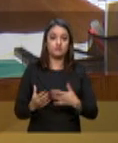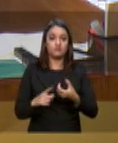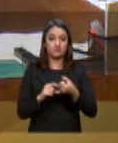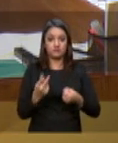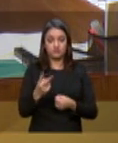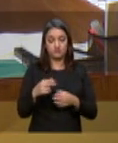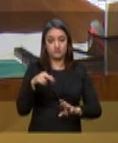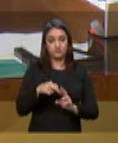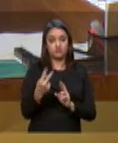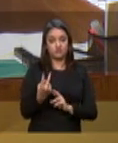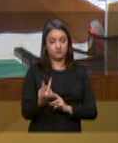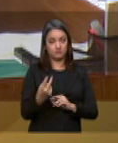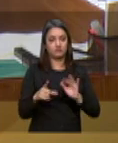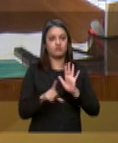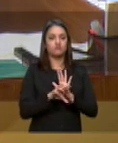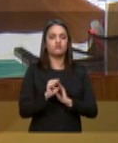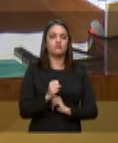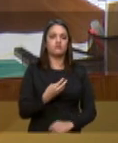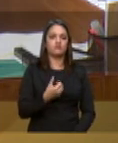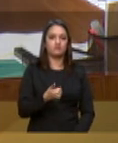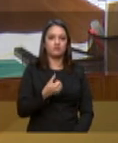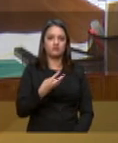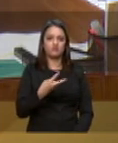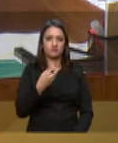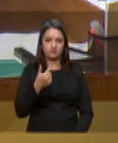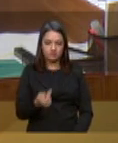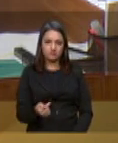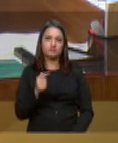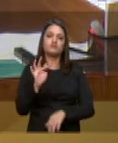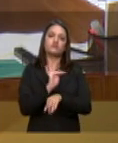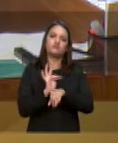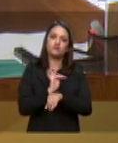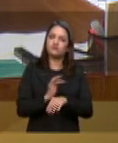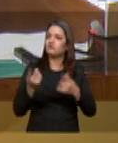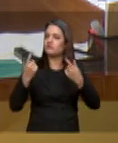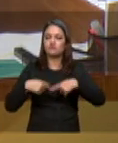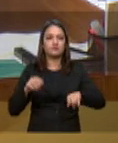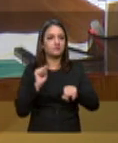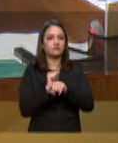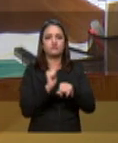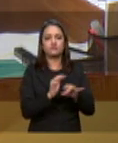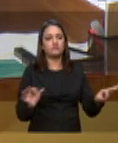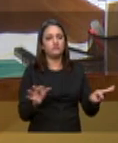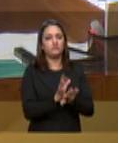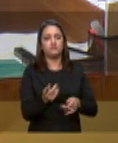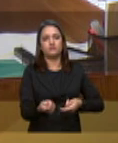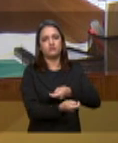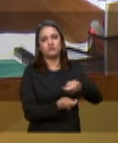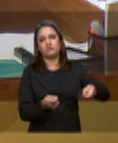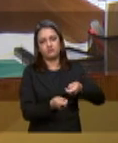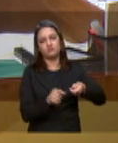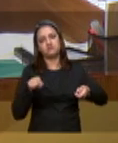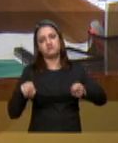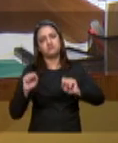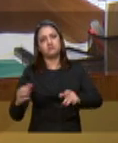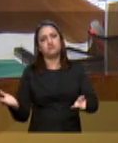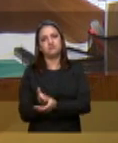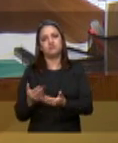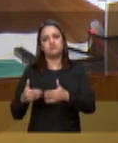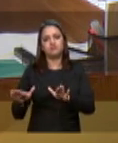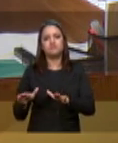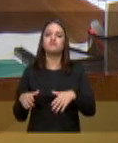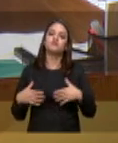ADI 4980. STF julga ação sobre se é possível representação fiscal para fins penais